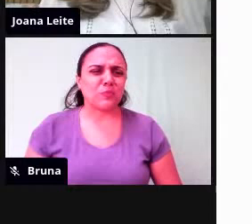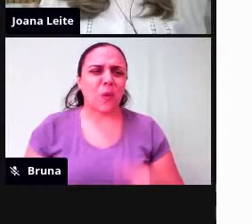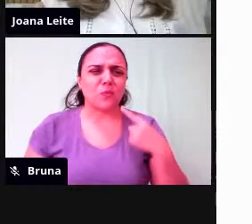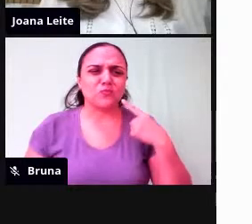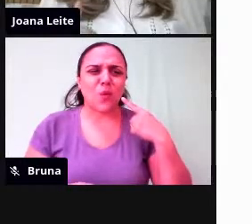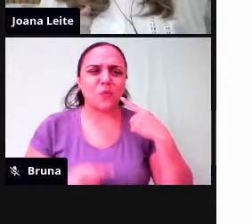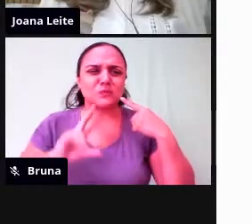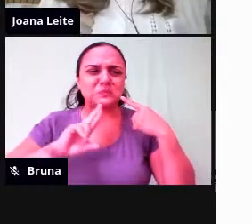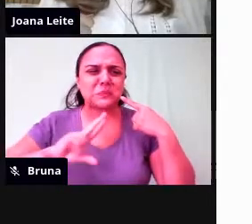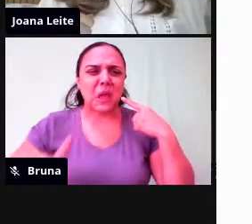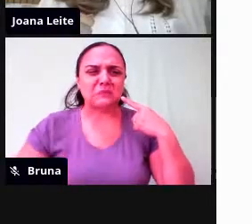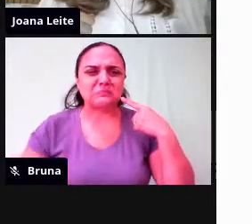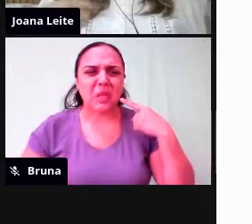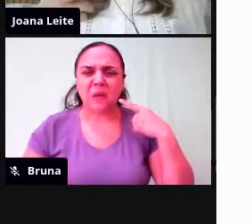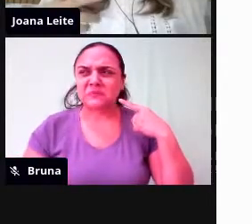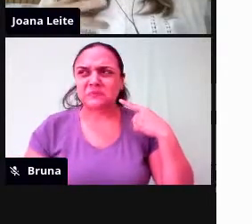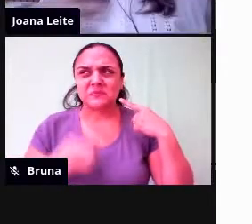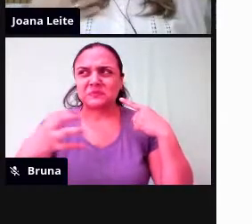vão ter seletividade.